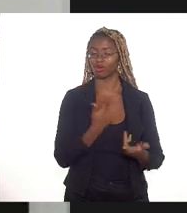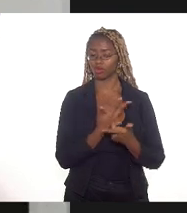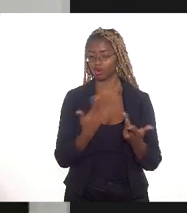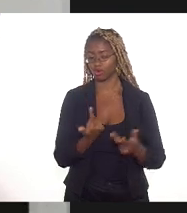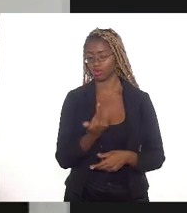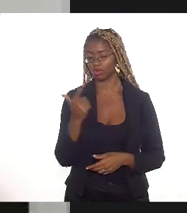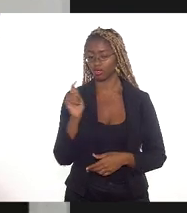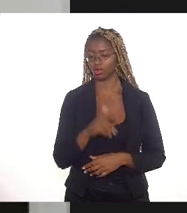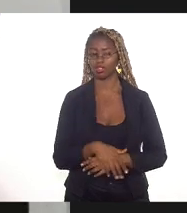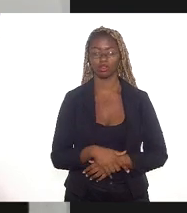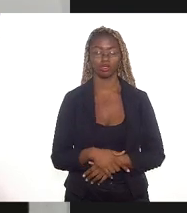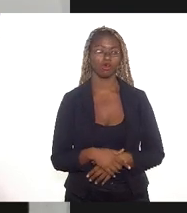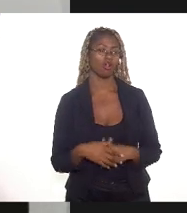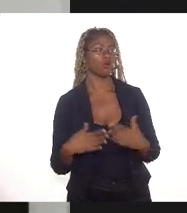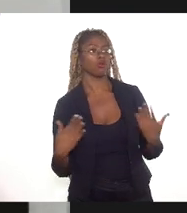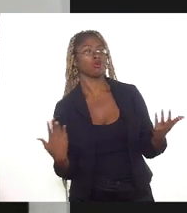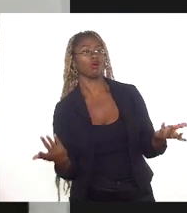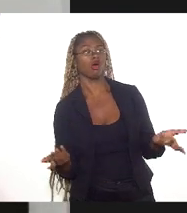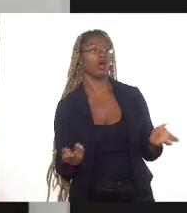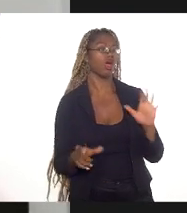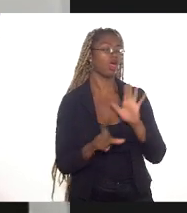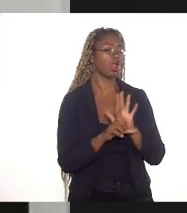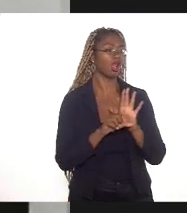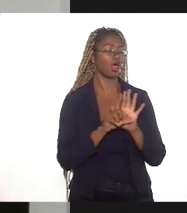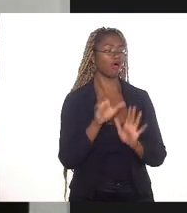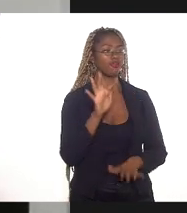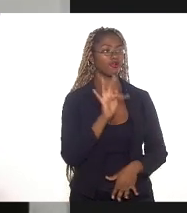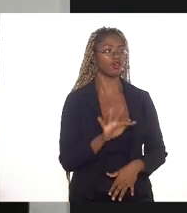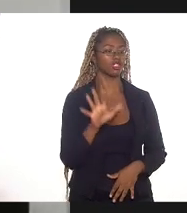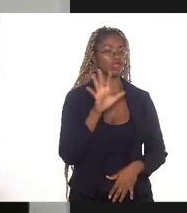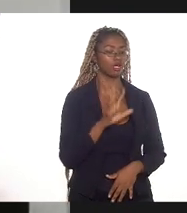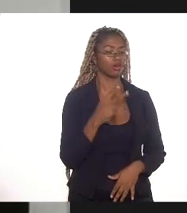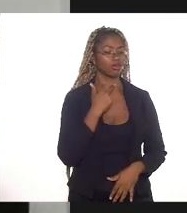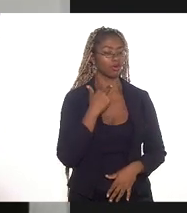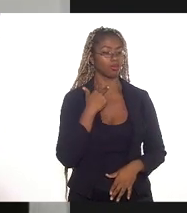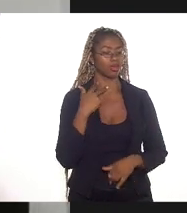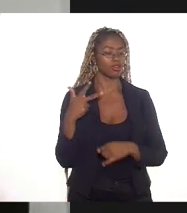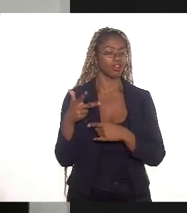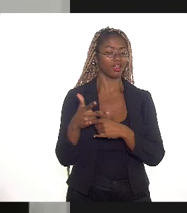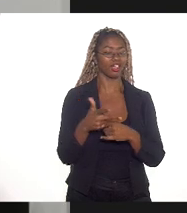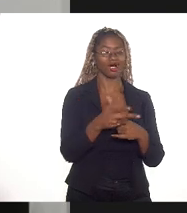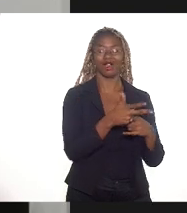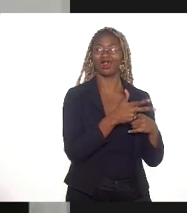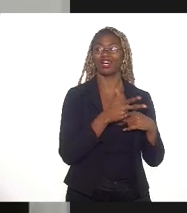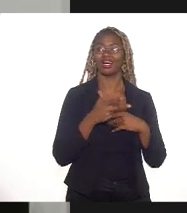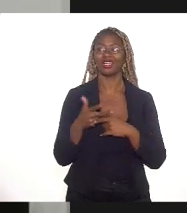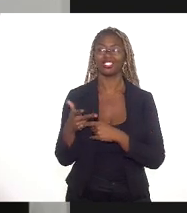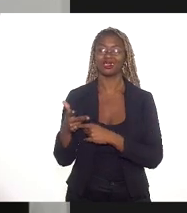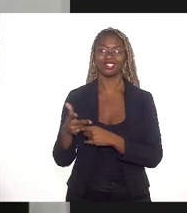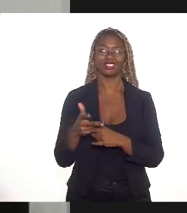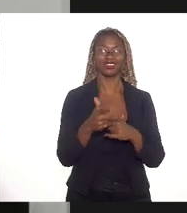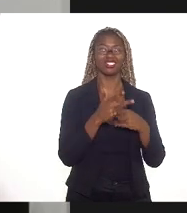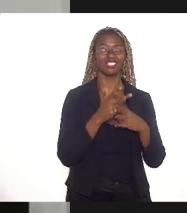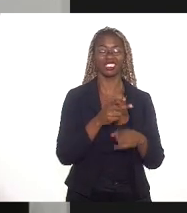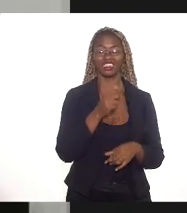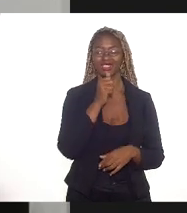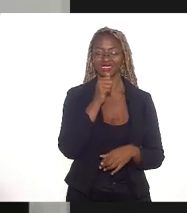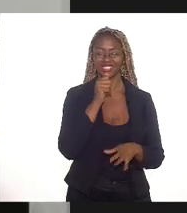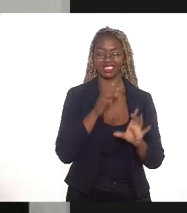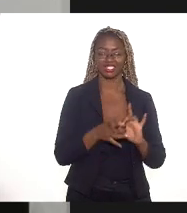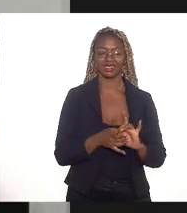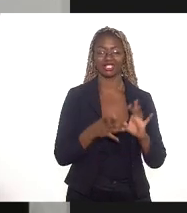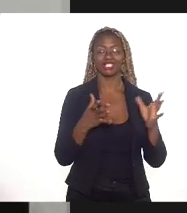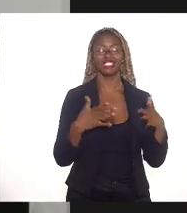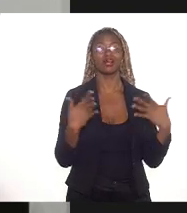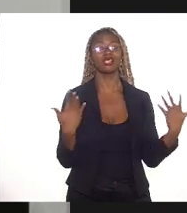coisas: ora, se a lei federal diz que ninguém pode ser filmado sem o seu consentimento, por